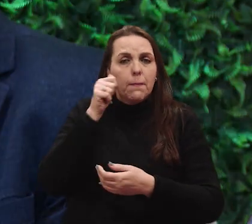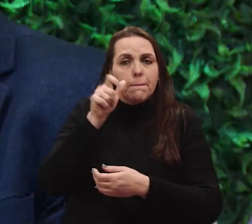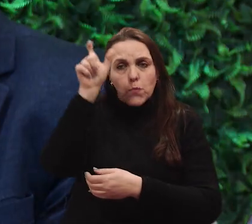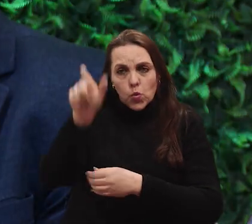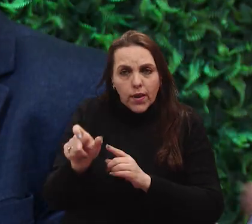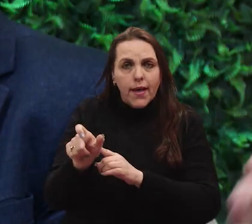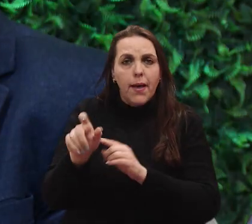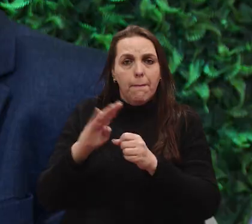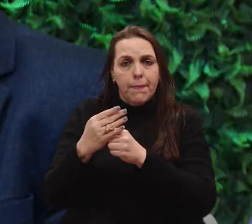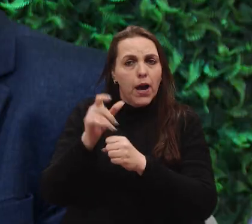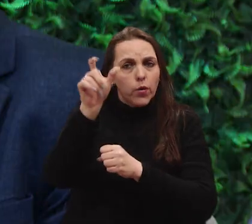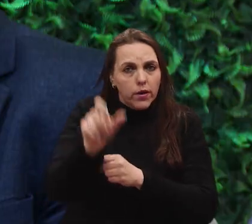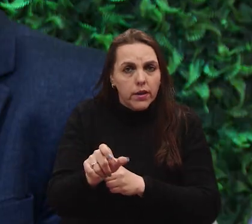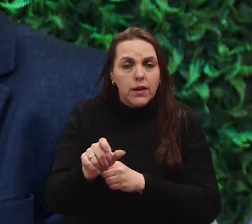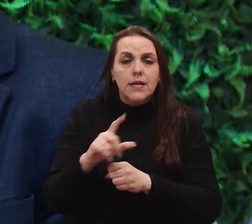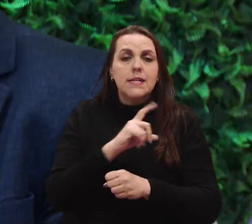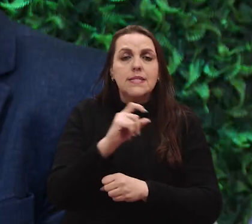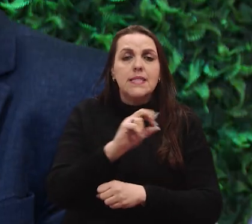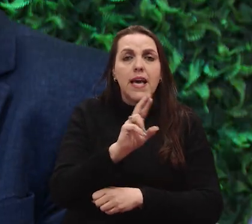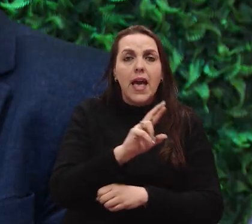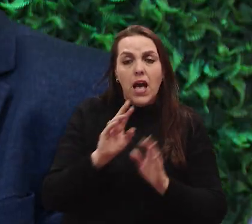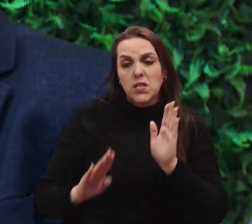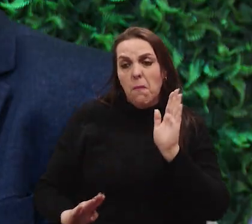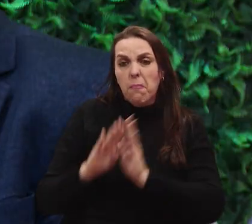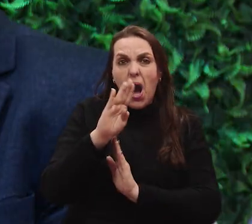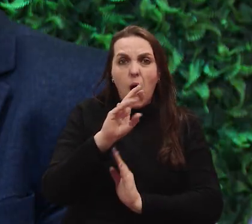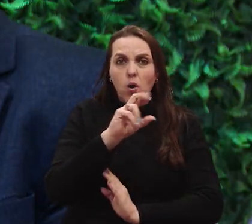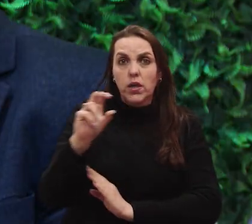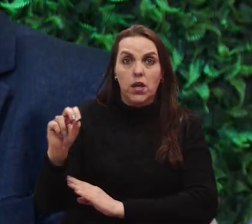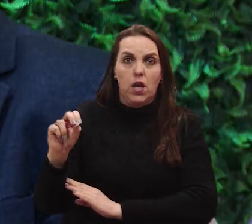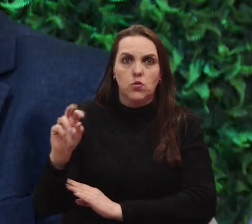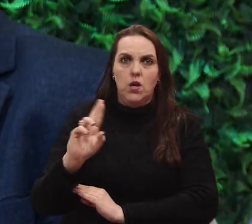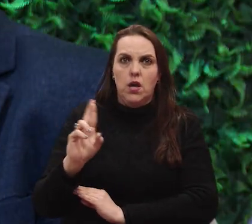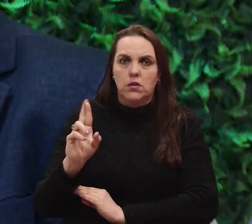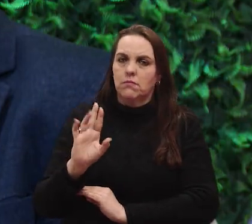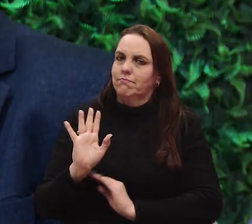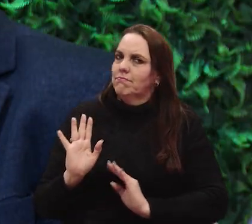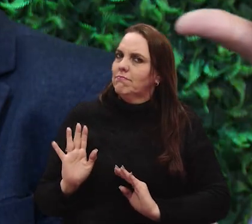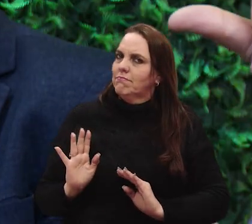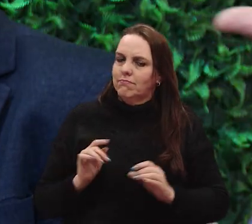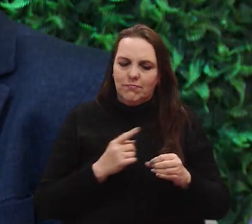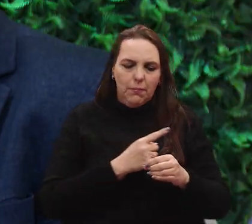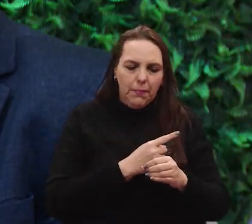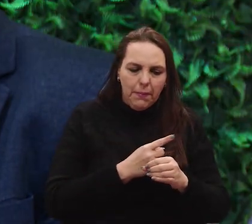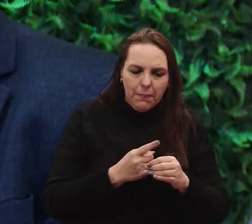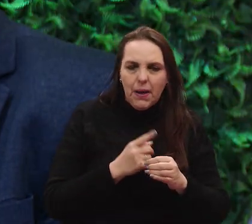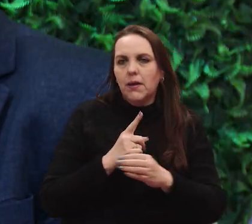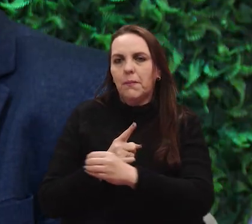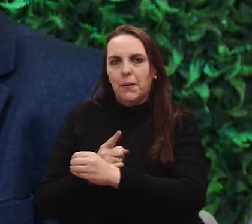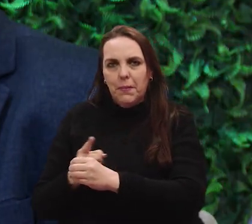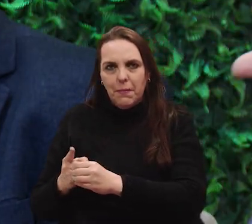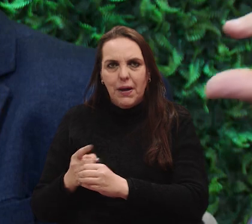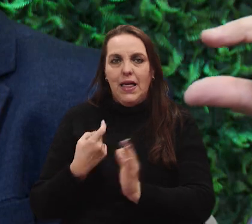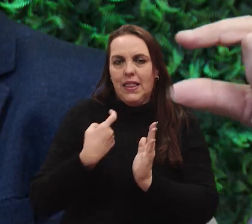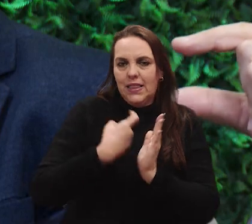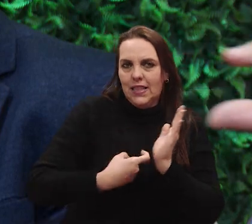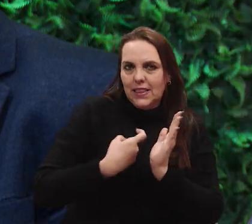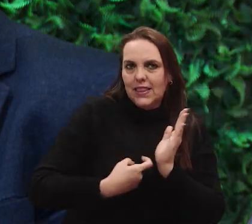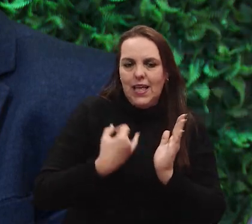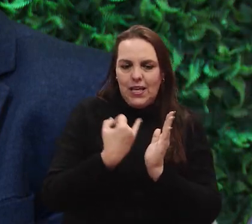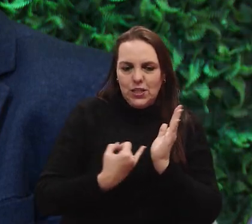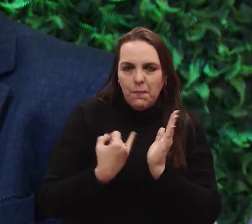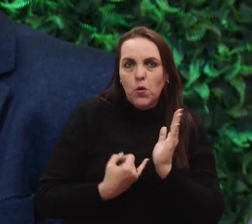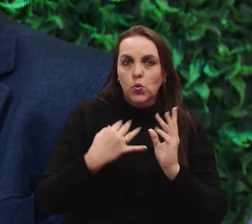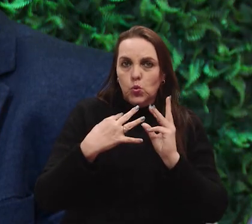tal, de 100 foi para 500? Ele vai trazer a leitura do medidor, a tributação que vem em cima, vem o aumento da